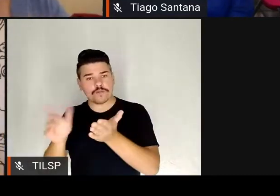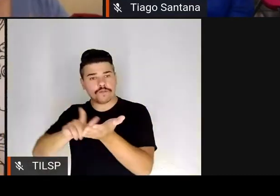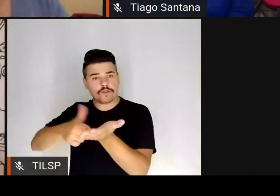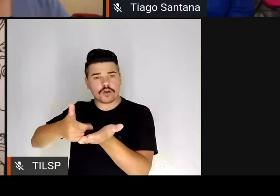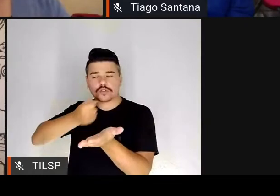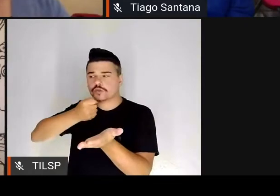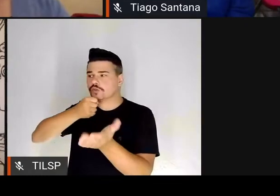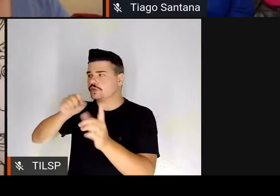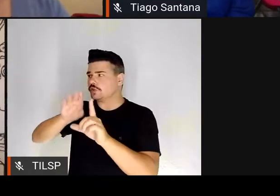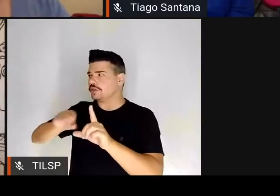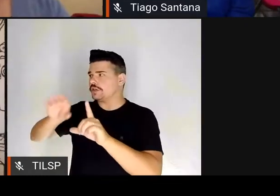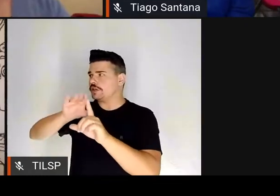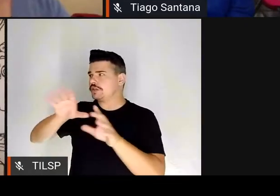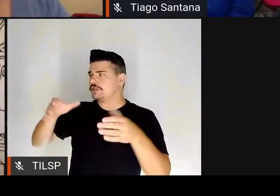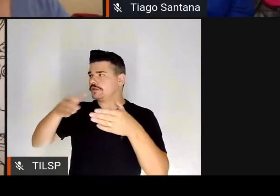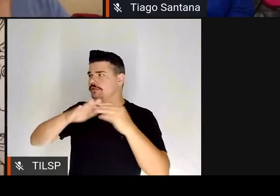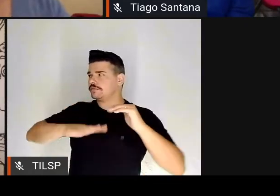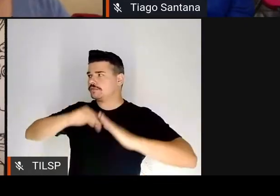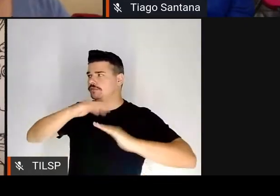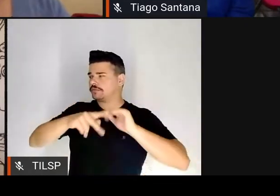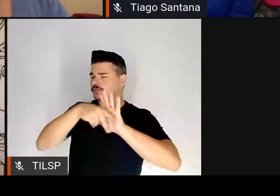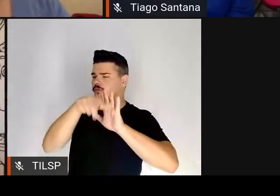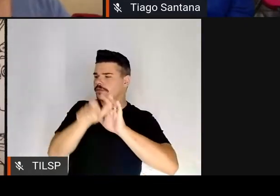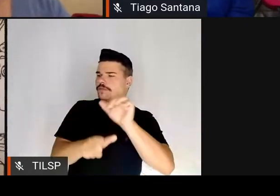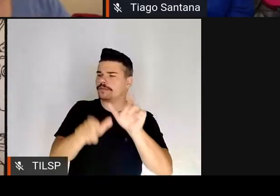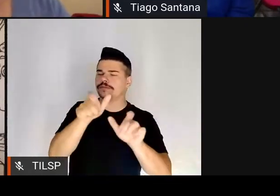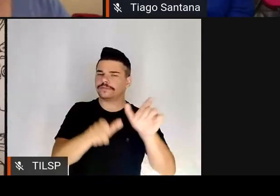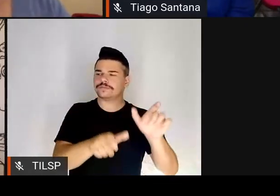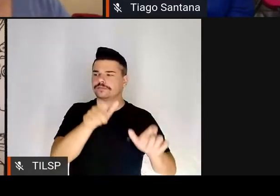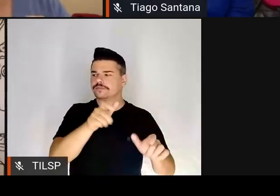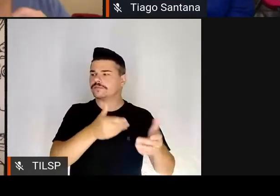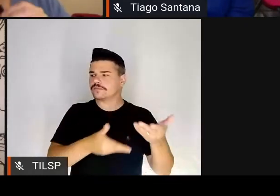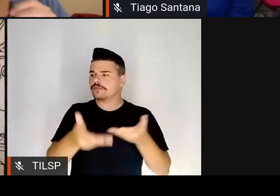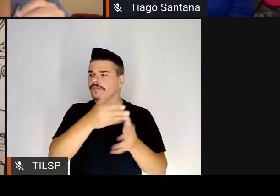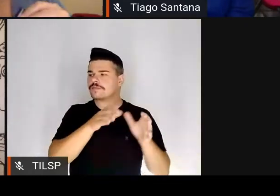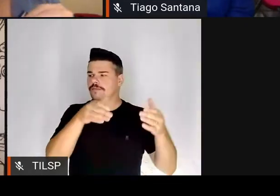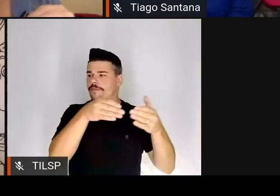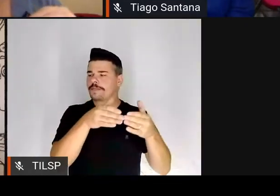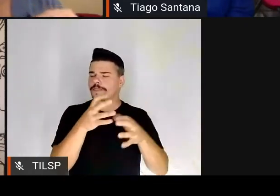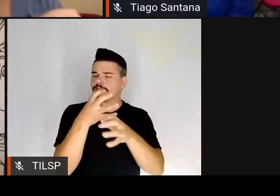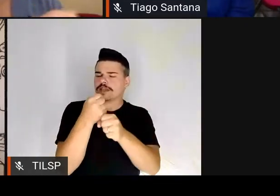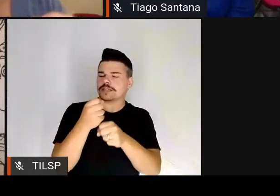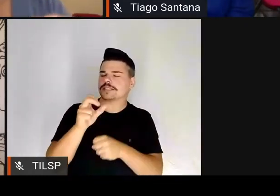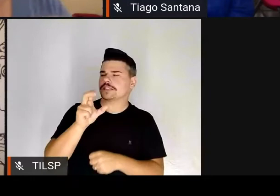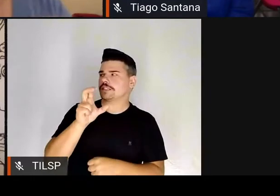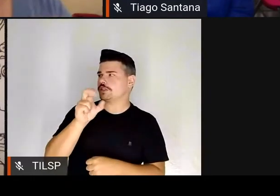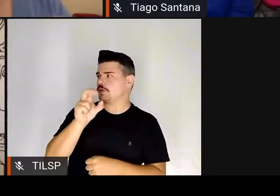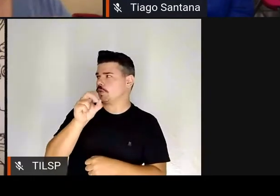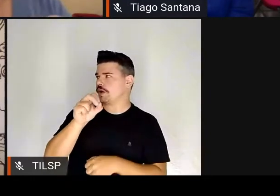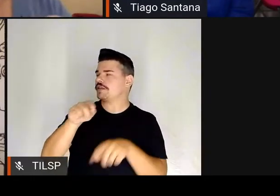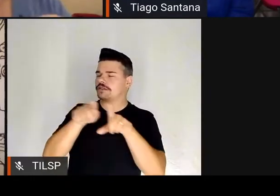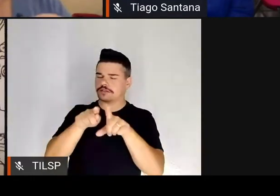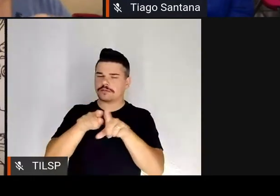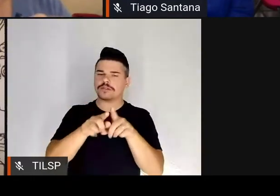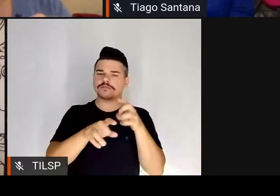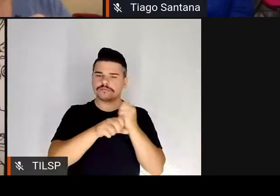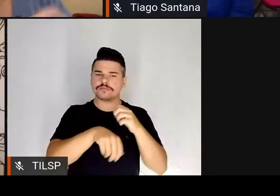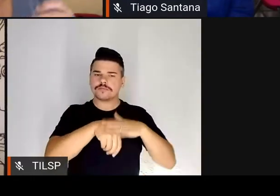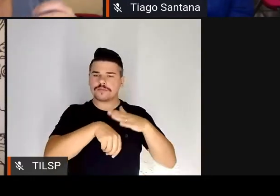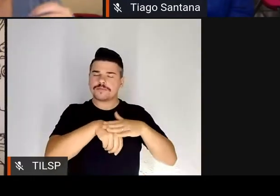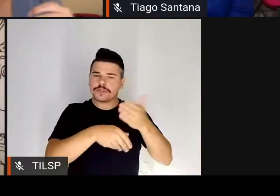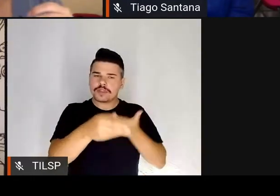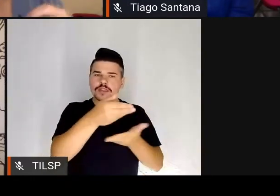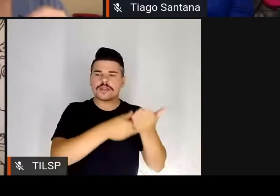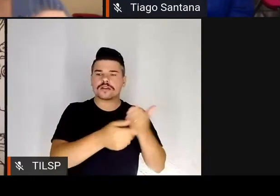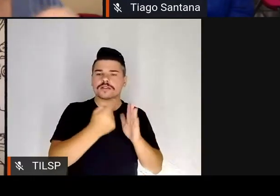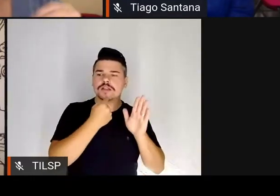gente fala de fotojornalismo, né, especialmente nesse tipo da década de 50,